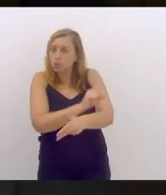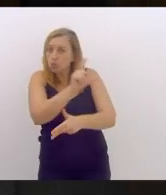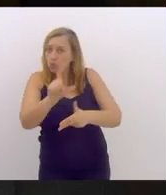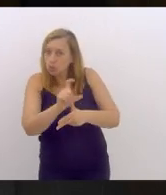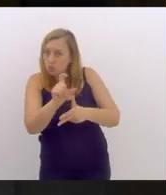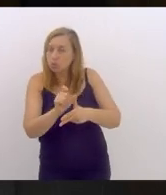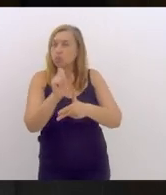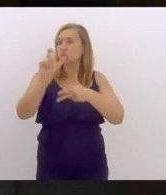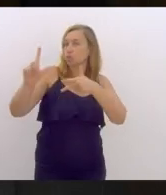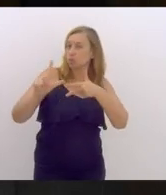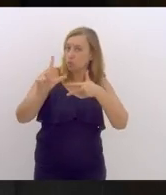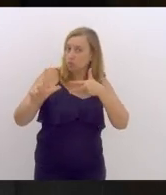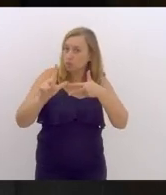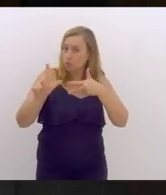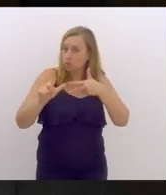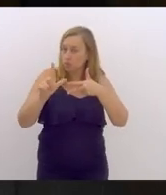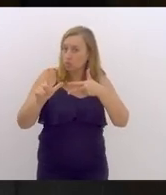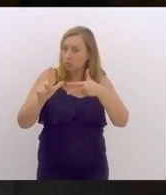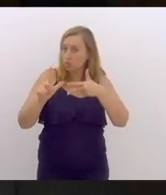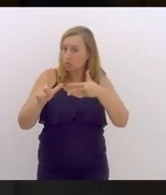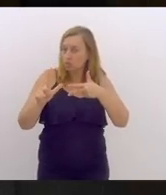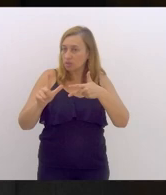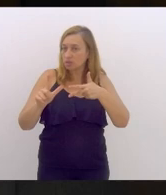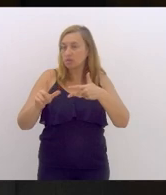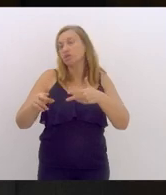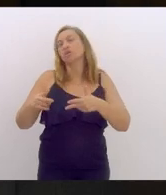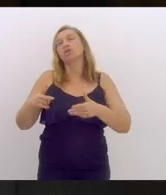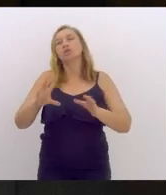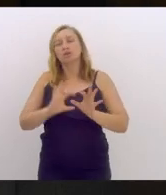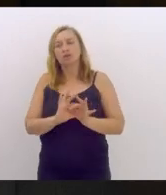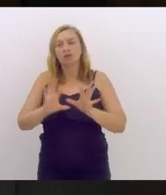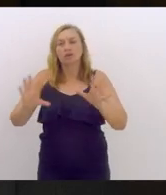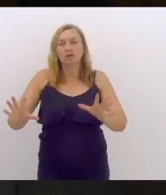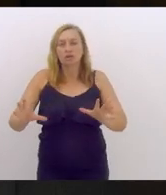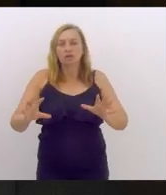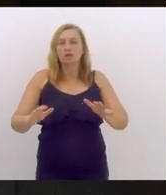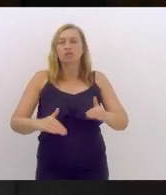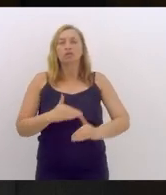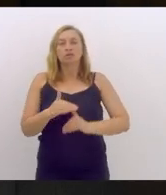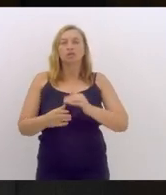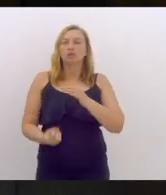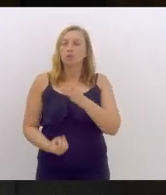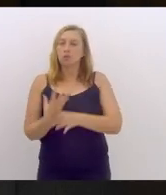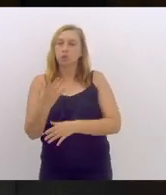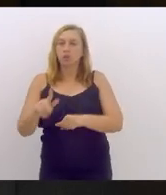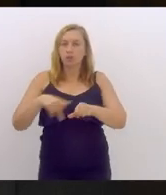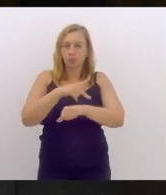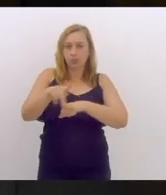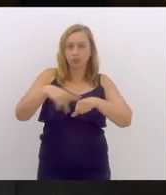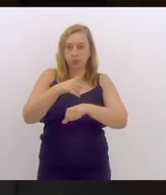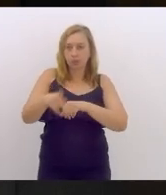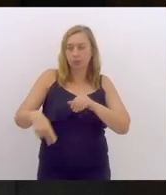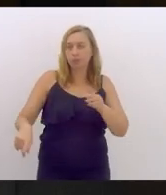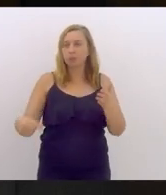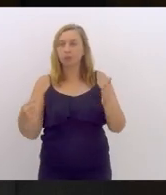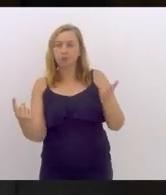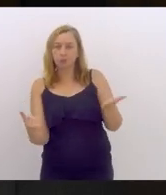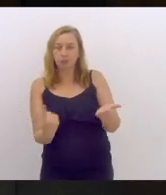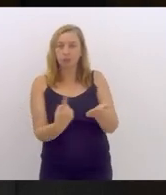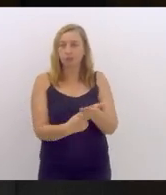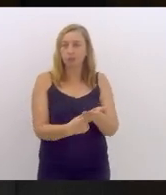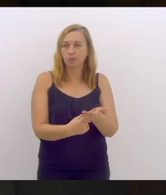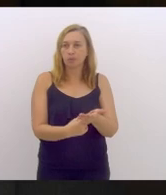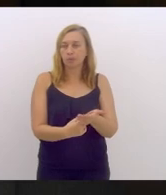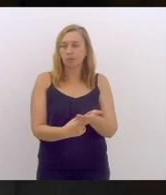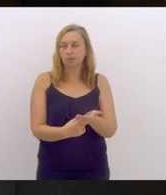o legislativo as forças democráticas e produtivas do país faça um pacto a